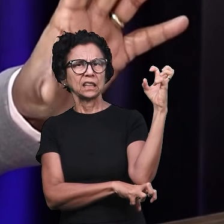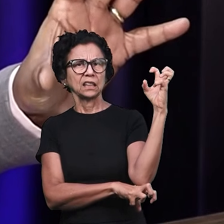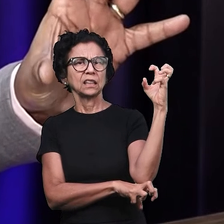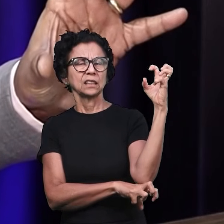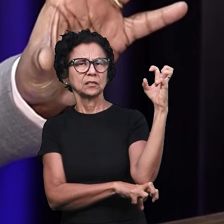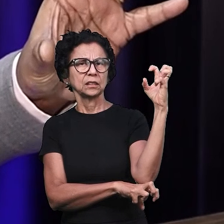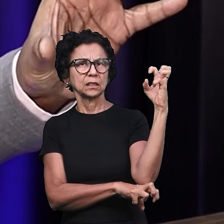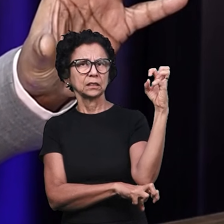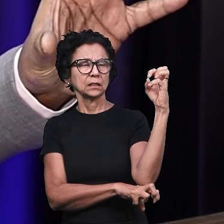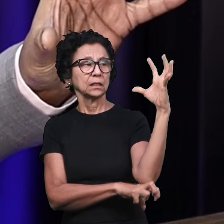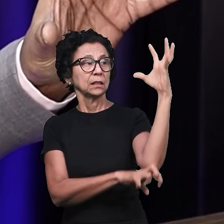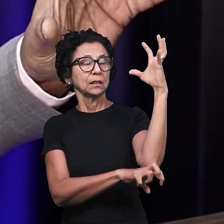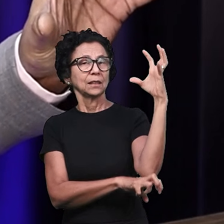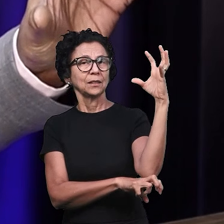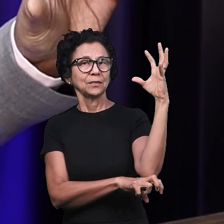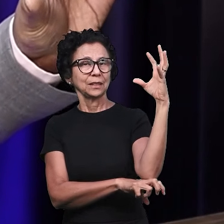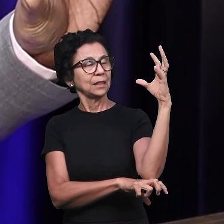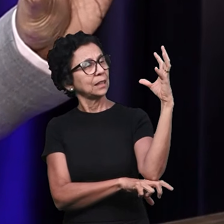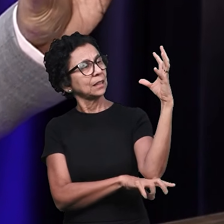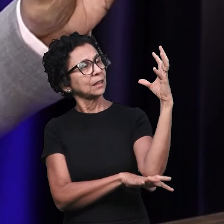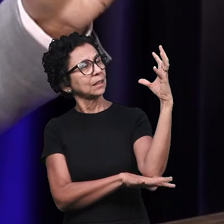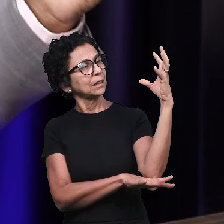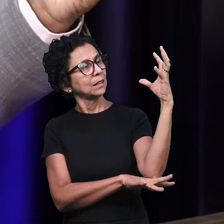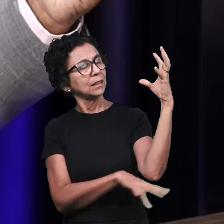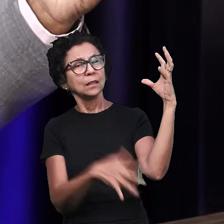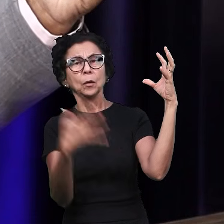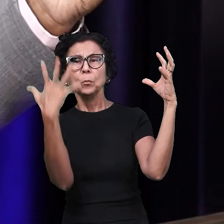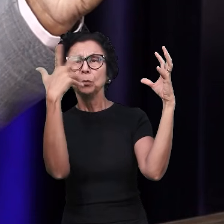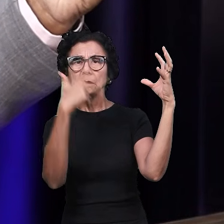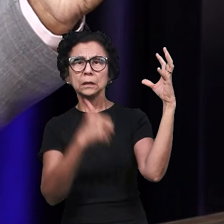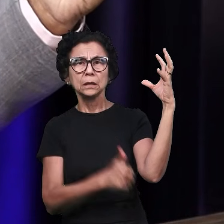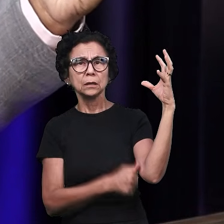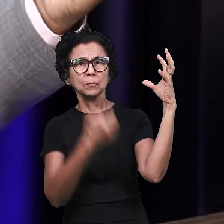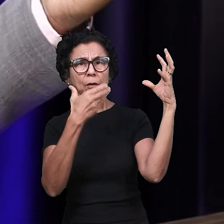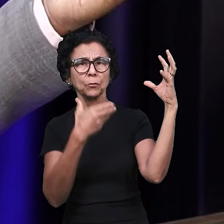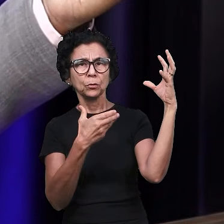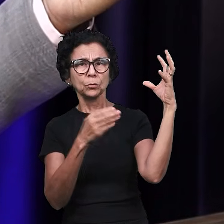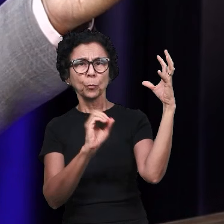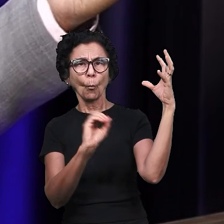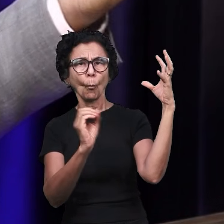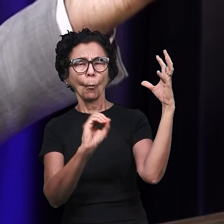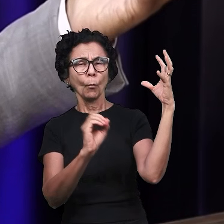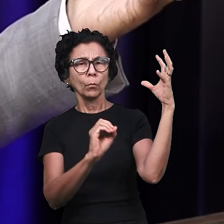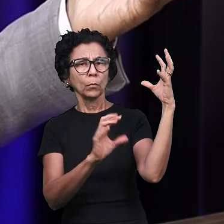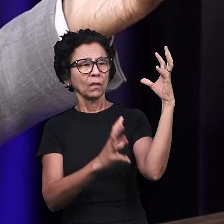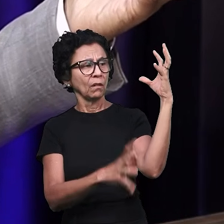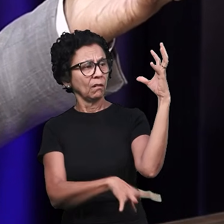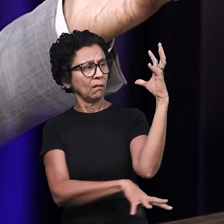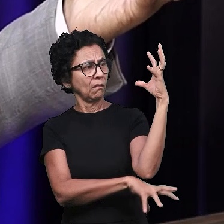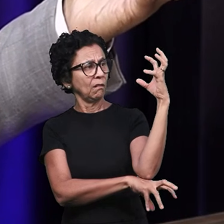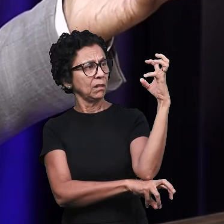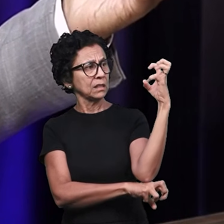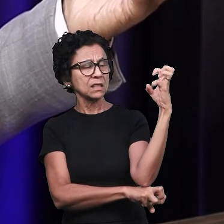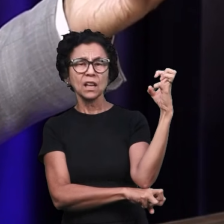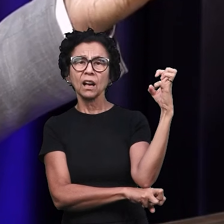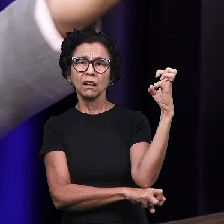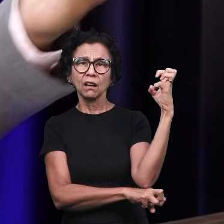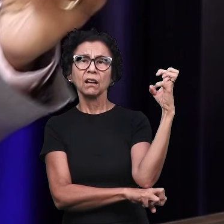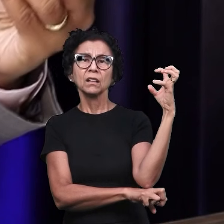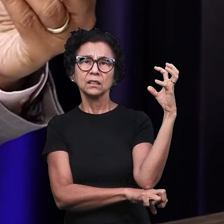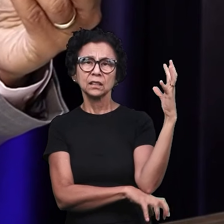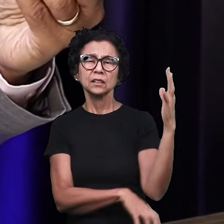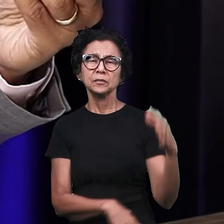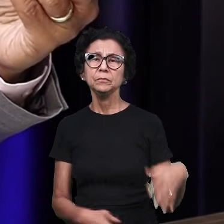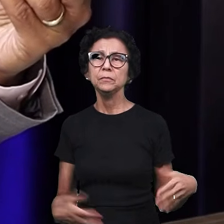Porque se a figueira tem toda a aparência e não tem frutos, seca. Ela seca. Exatamente. Assim